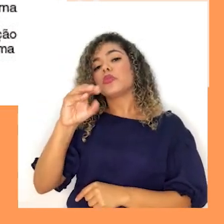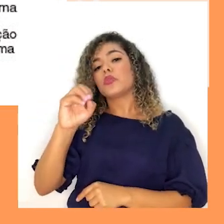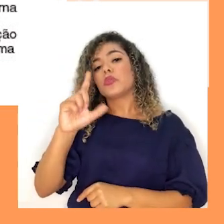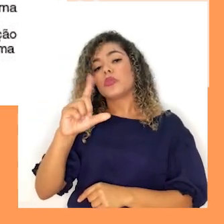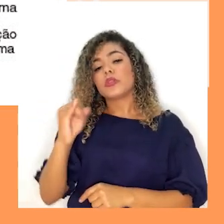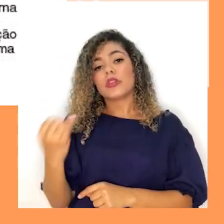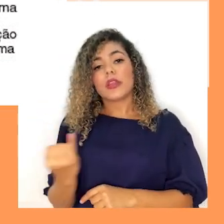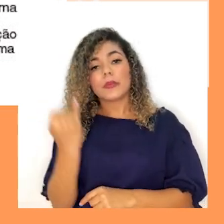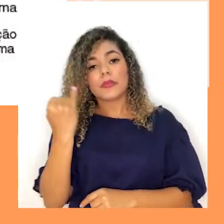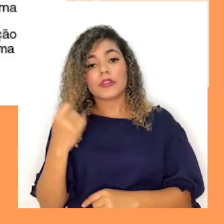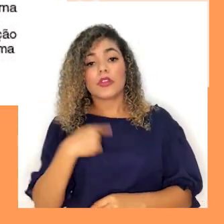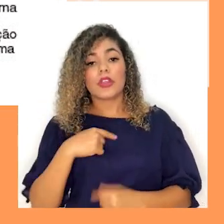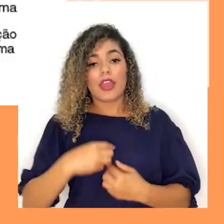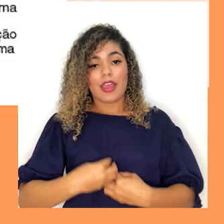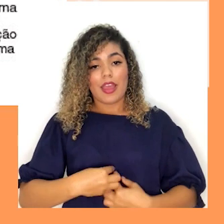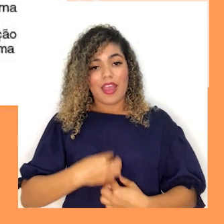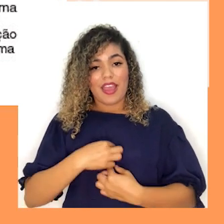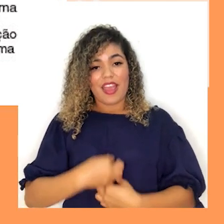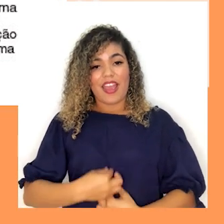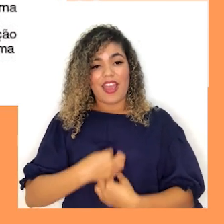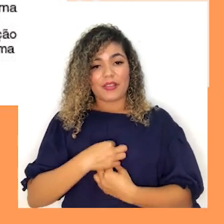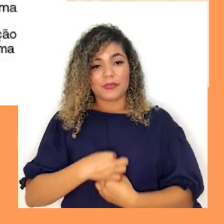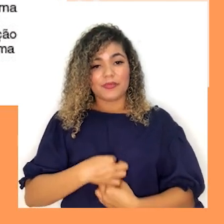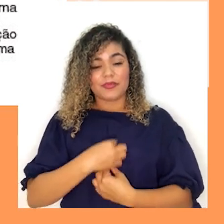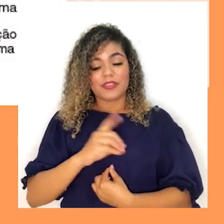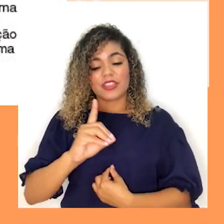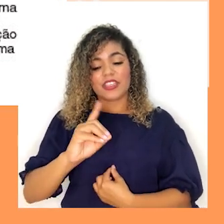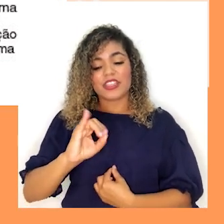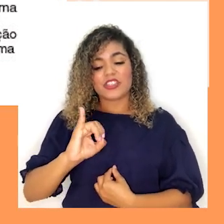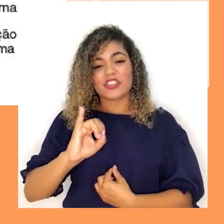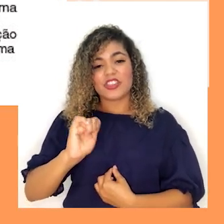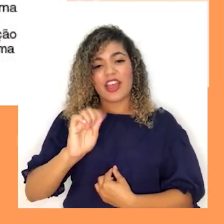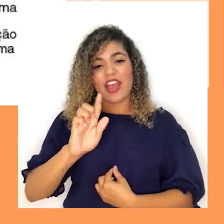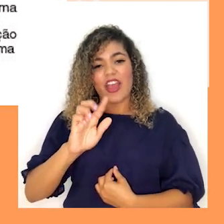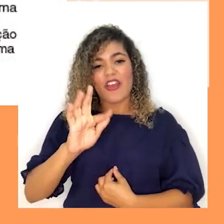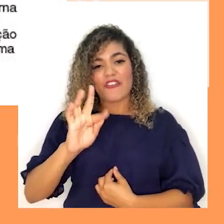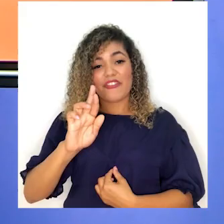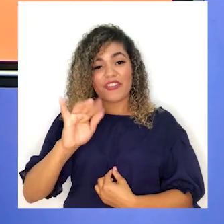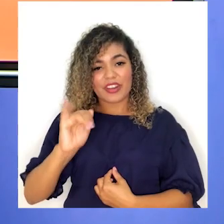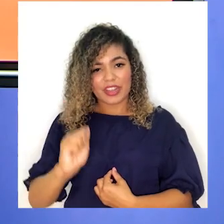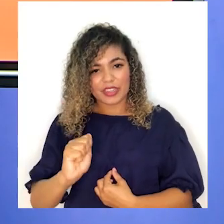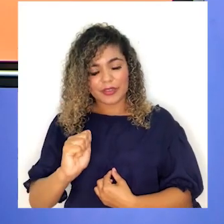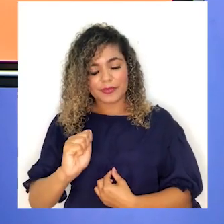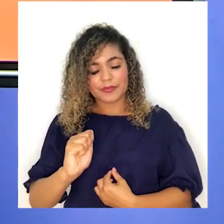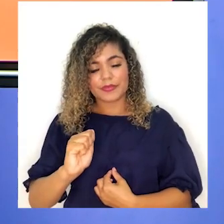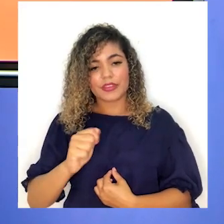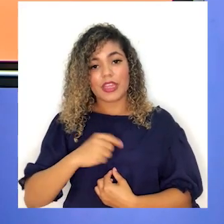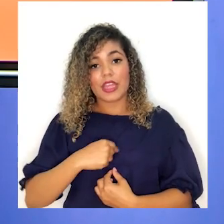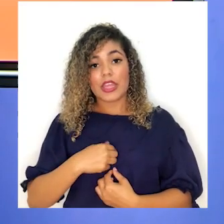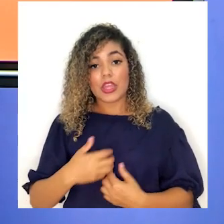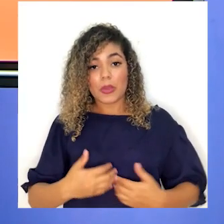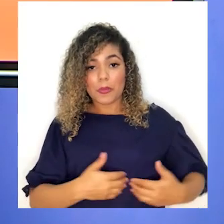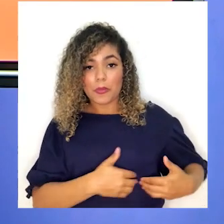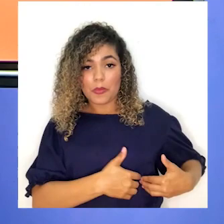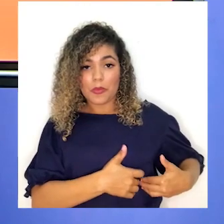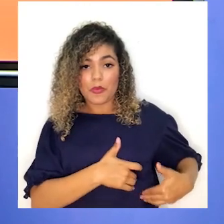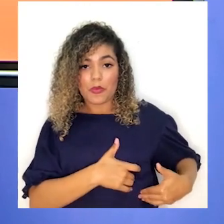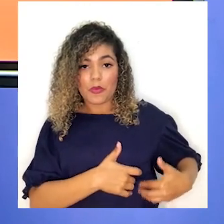diafragma, esse que fica mais abaixo dos pulmões, e músculos que ficam entre as costelas, os